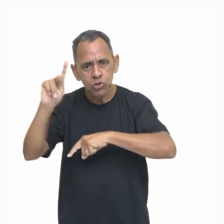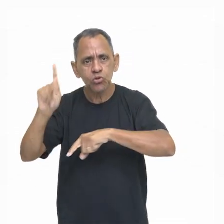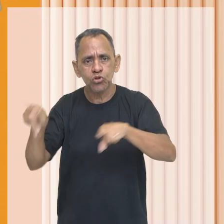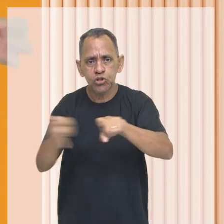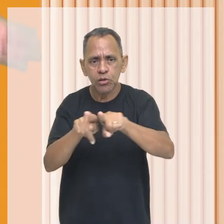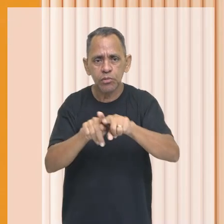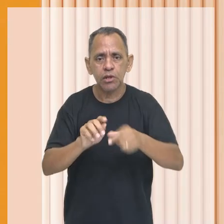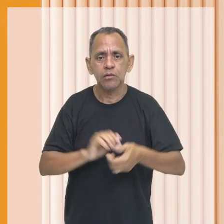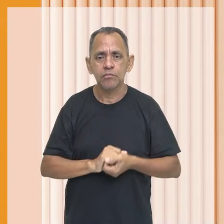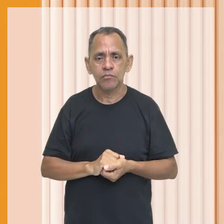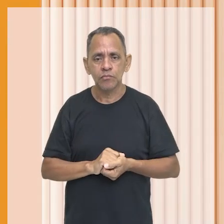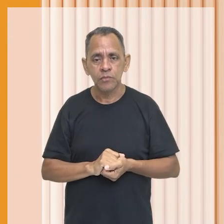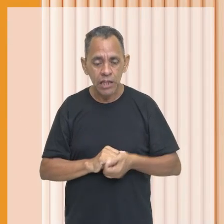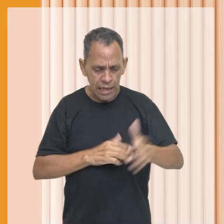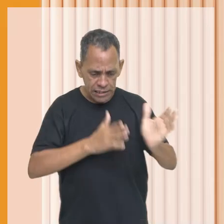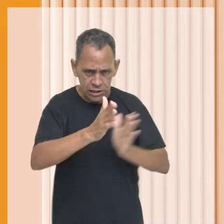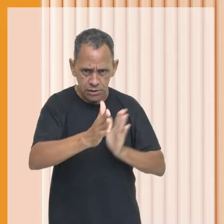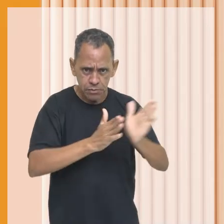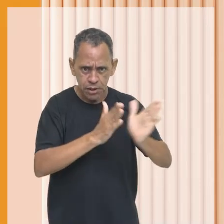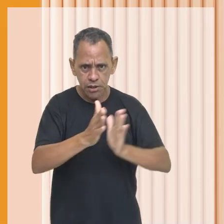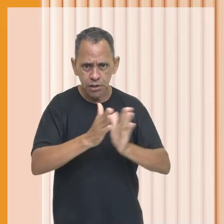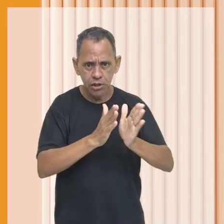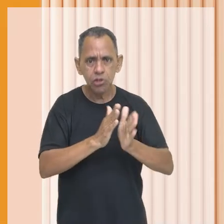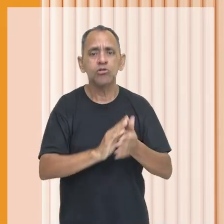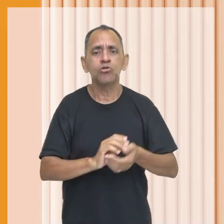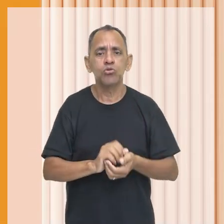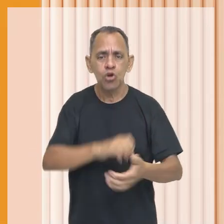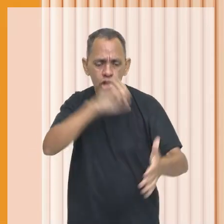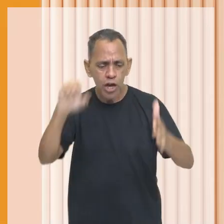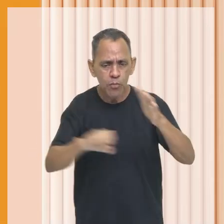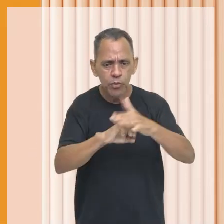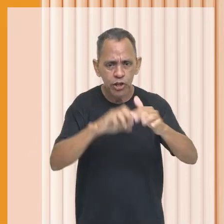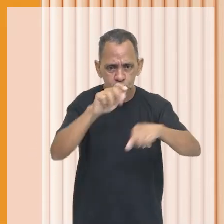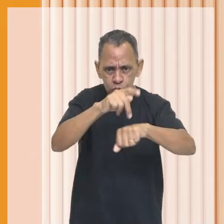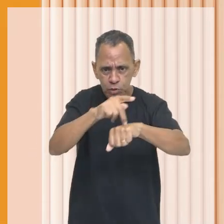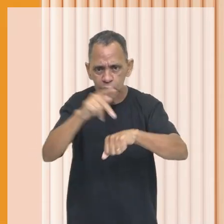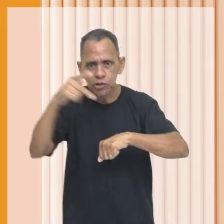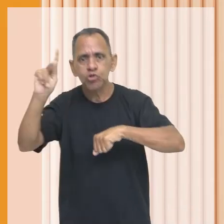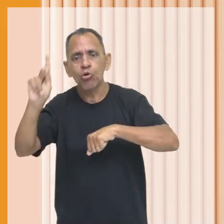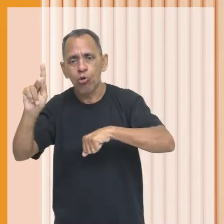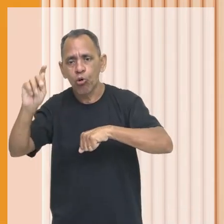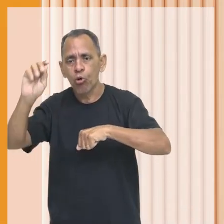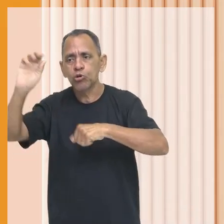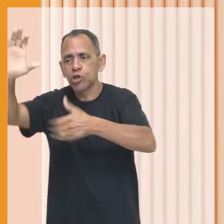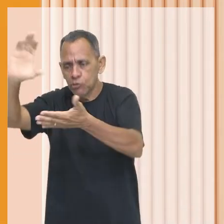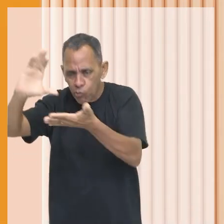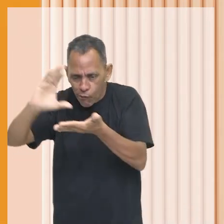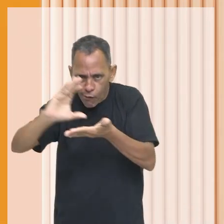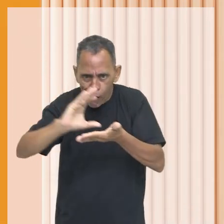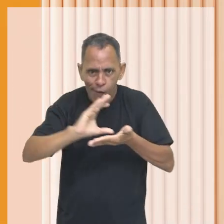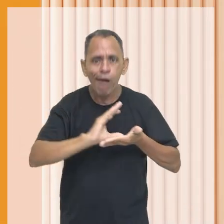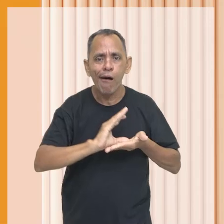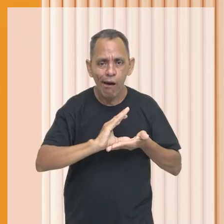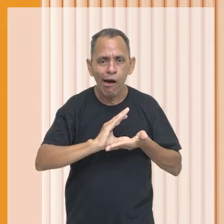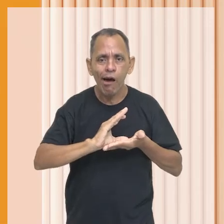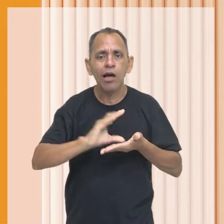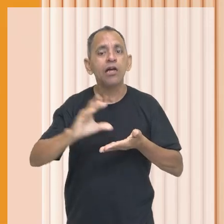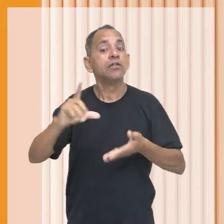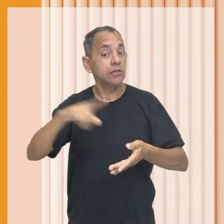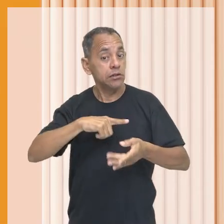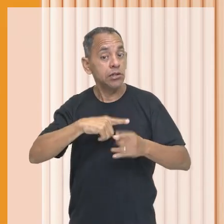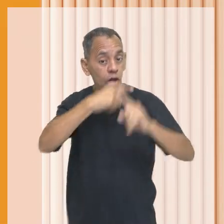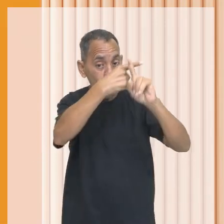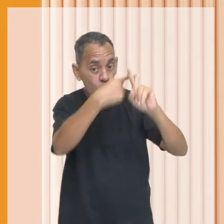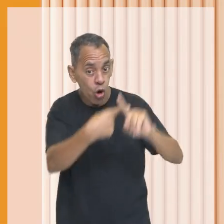que empresas estrangeiras começassem a chegar no Brasil, investir capital e ter concorrência com quem? Com as